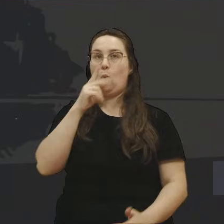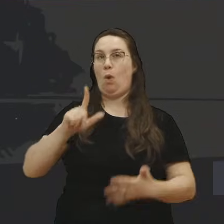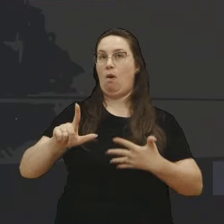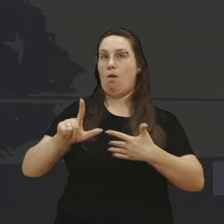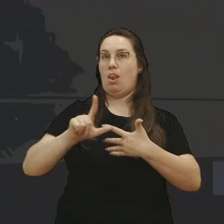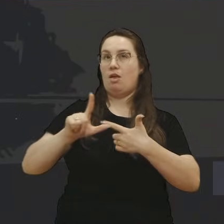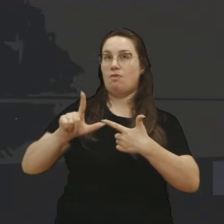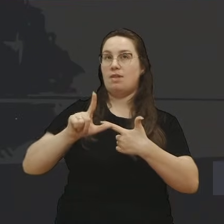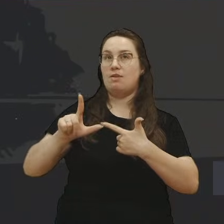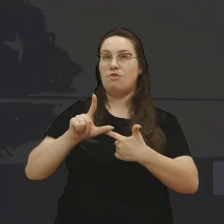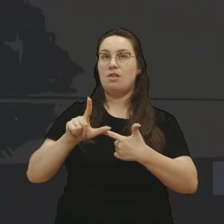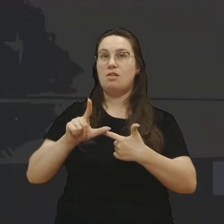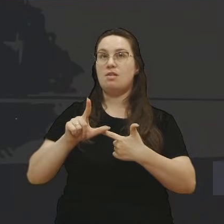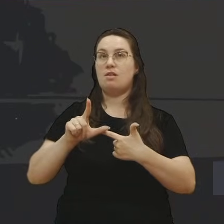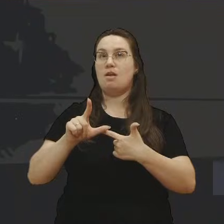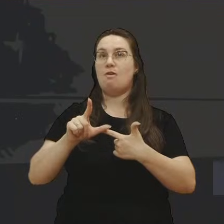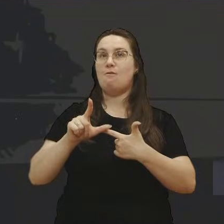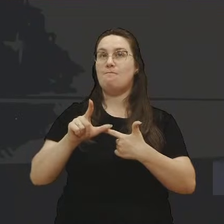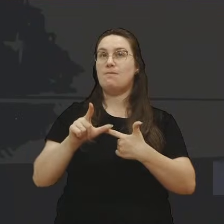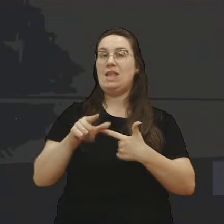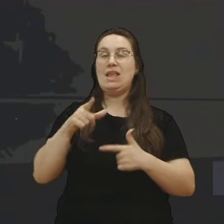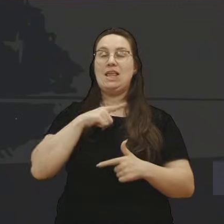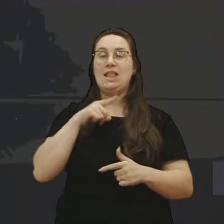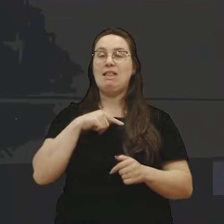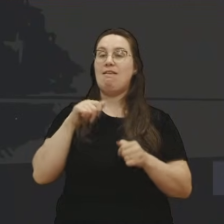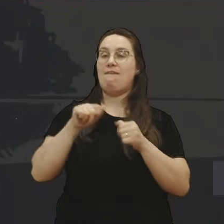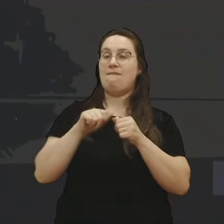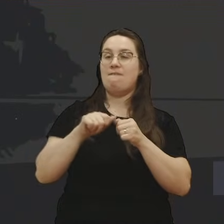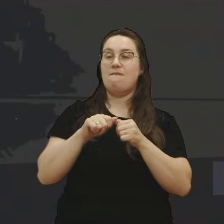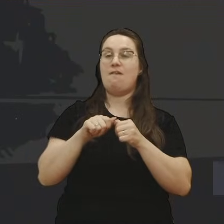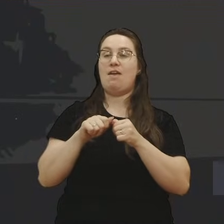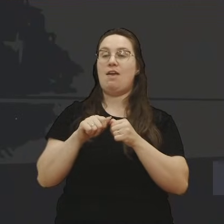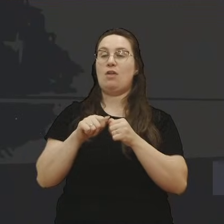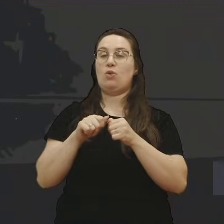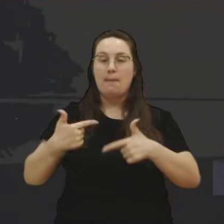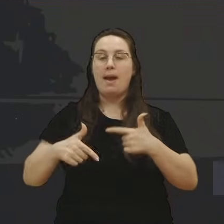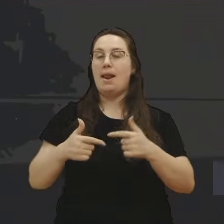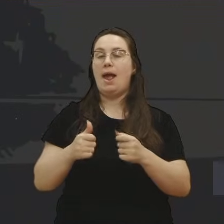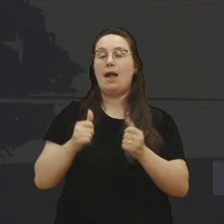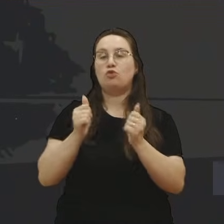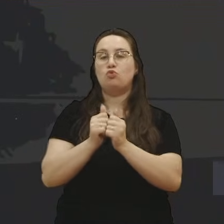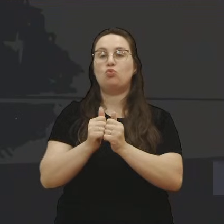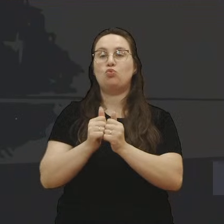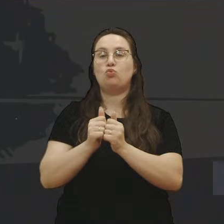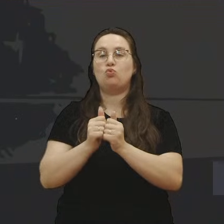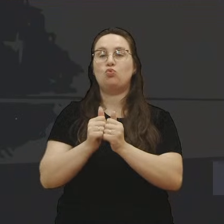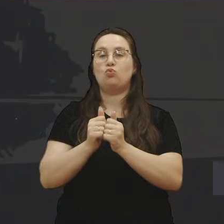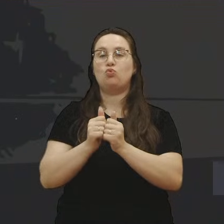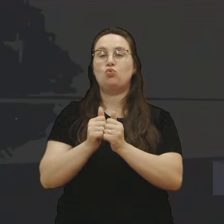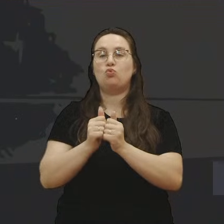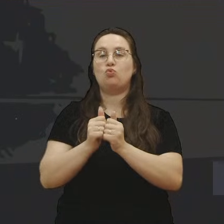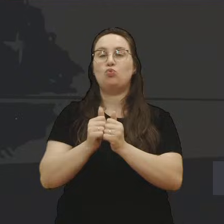vigente, que tenham realizado atuação direta em equipes ou esportivas.